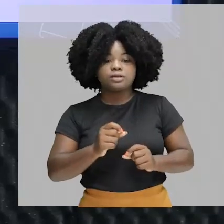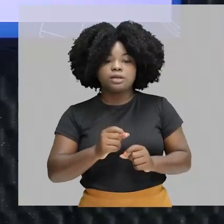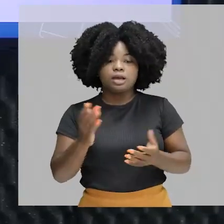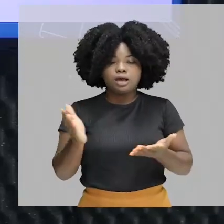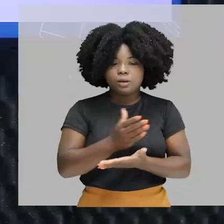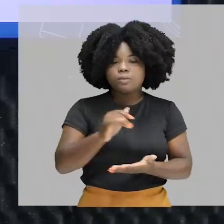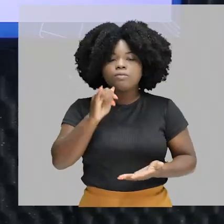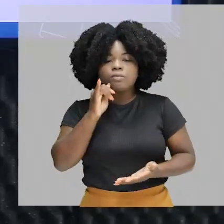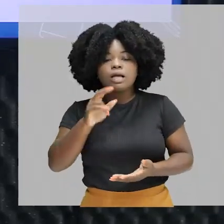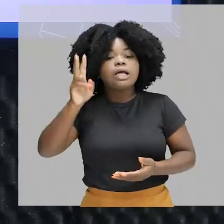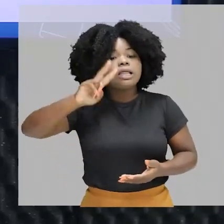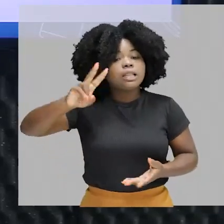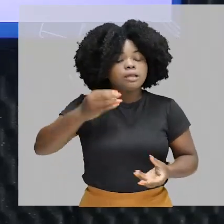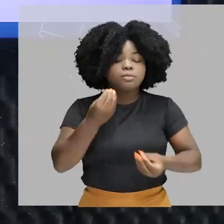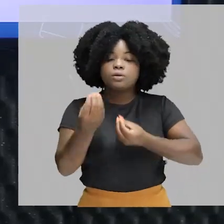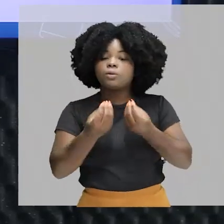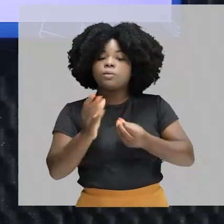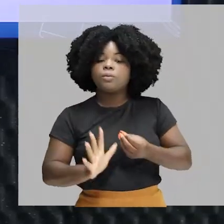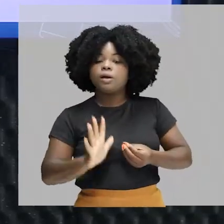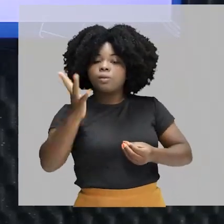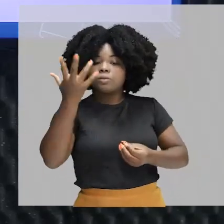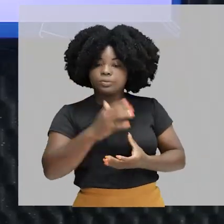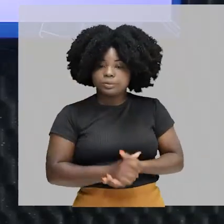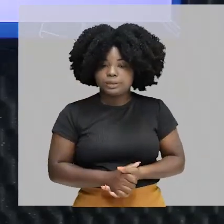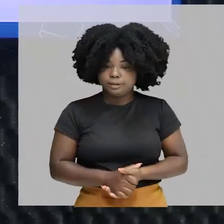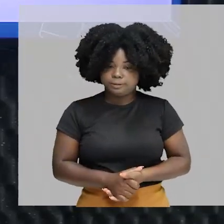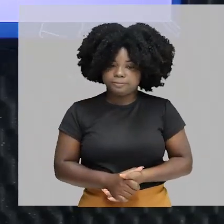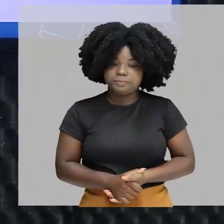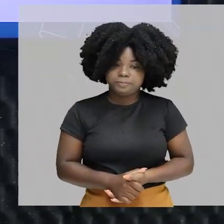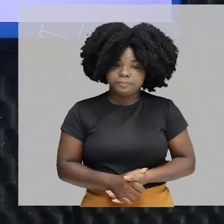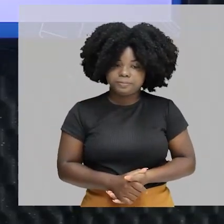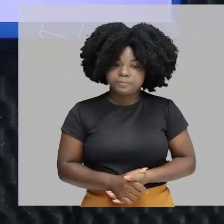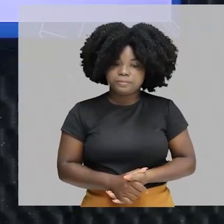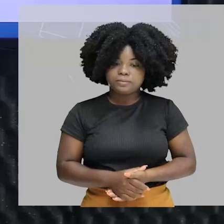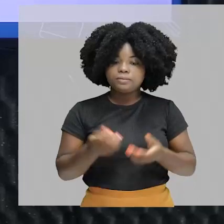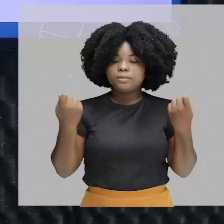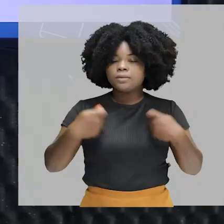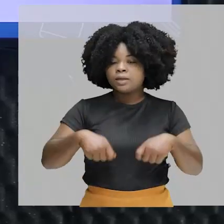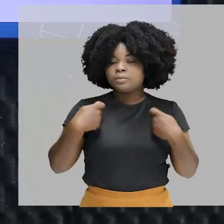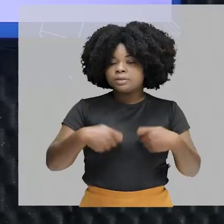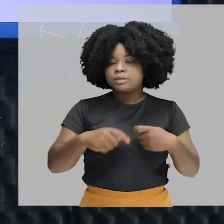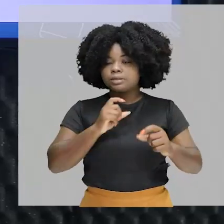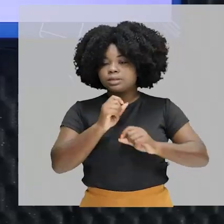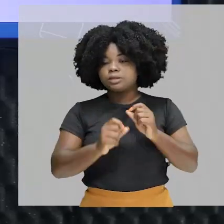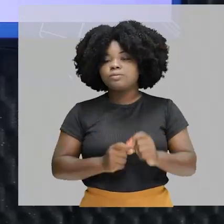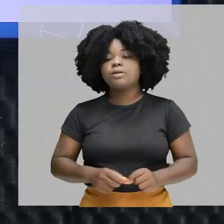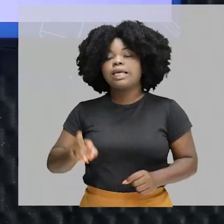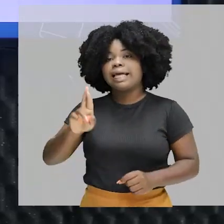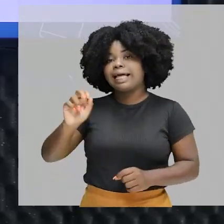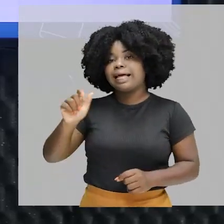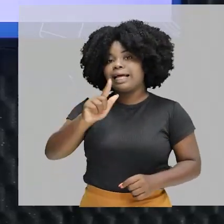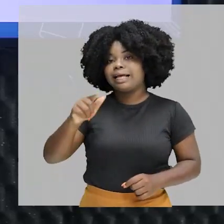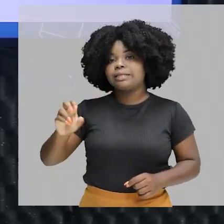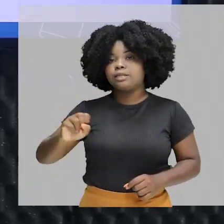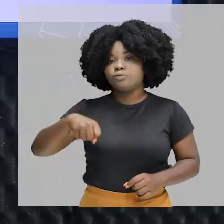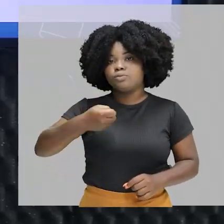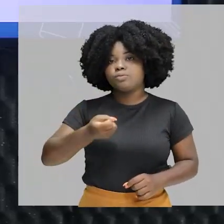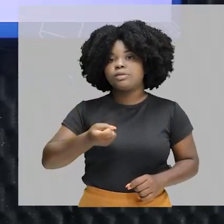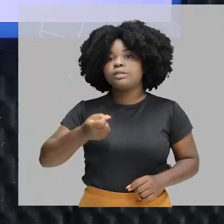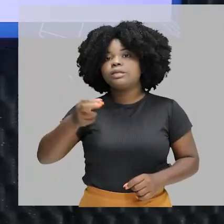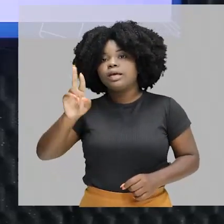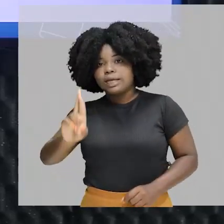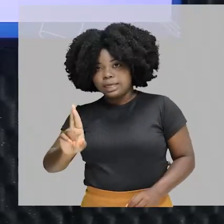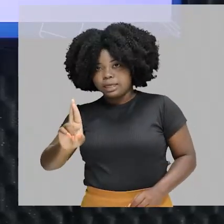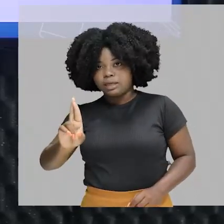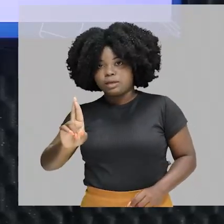sempre que para que eu interpole meios geométricos, eu preciso determinar a razão. E qual é a letra que